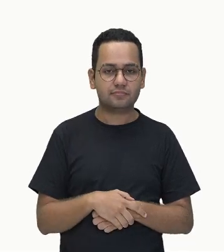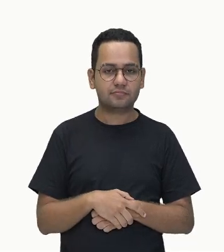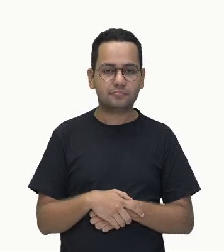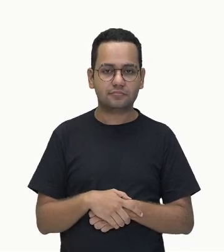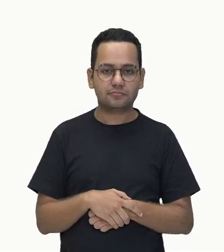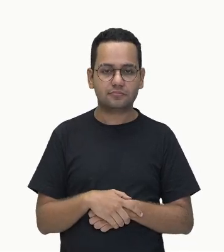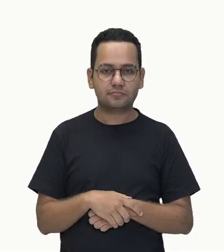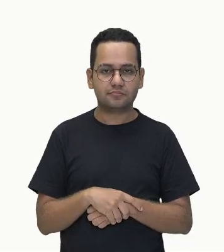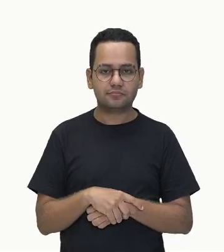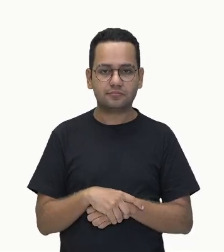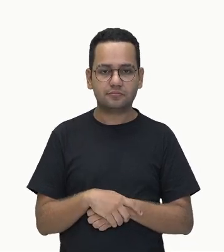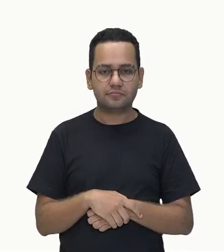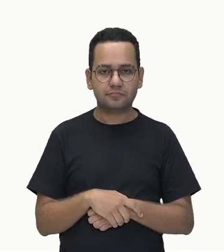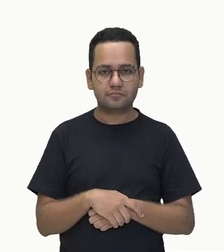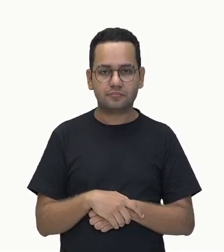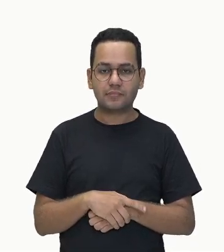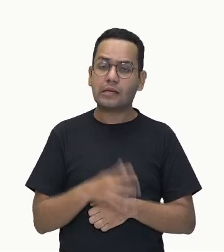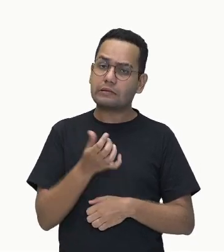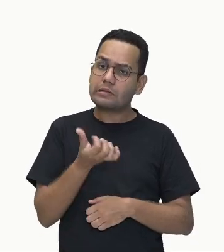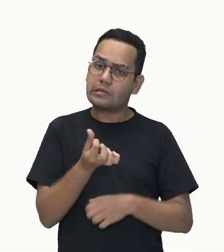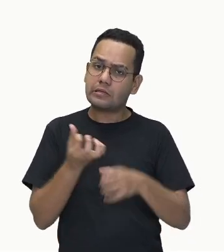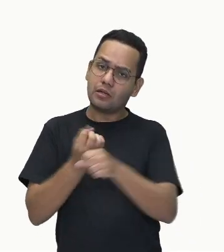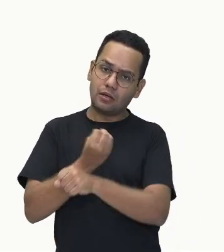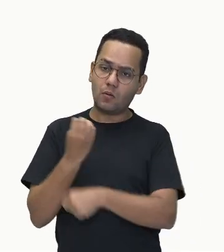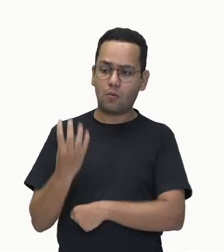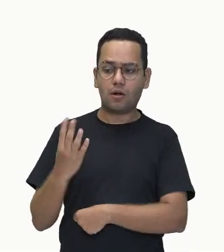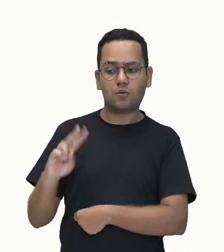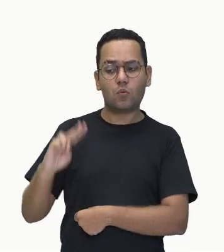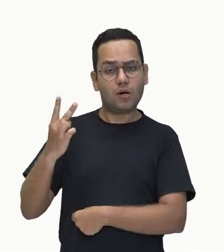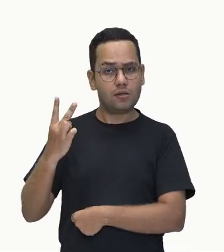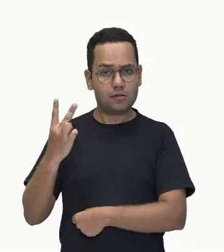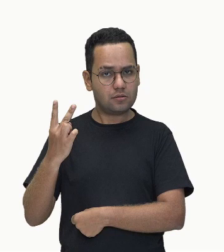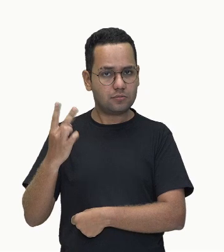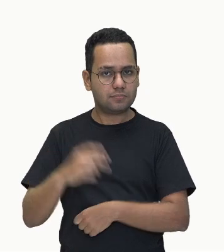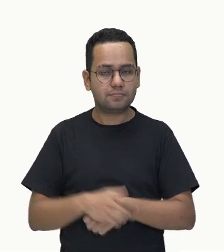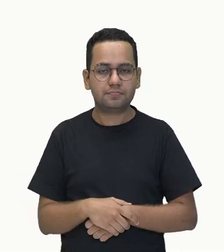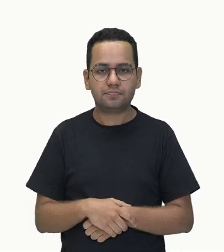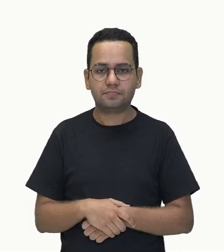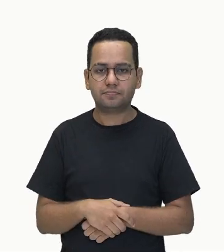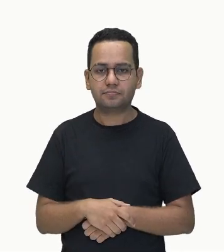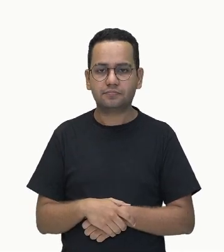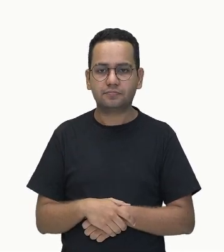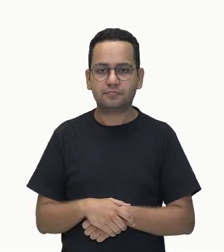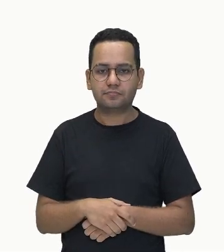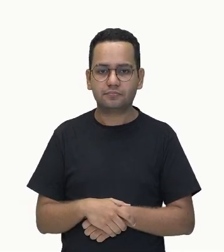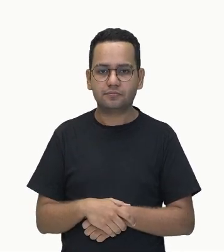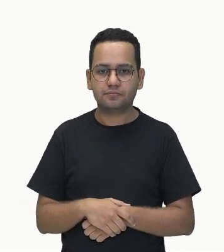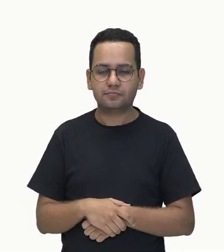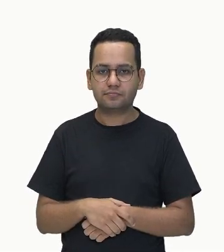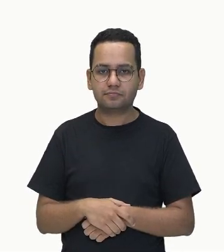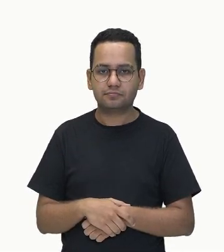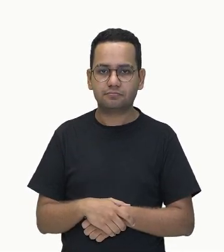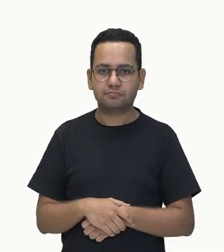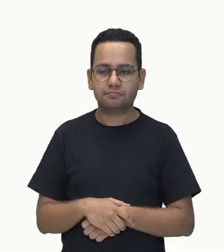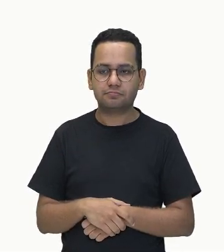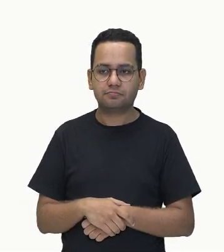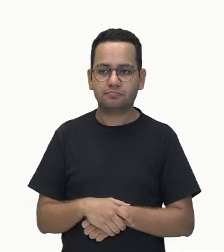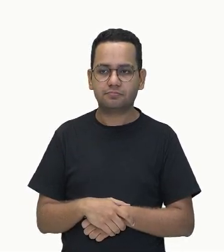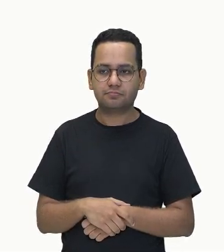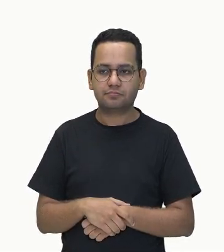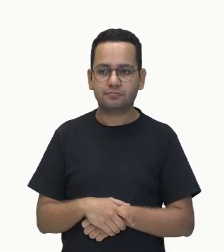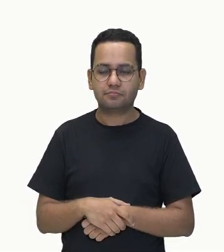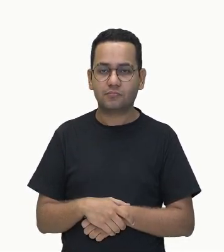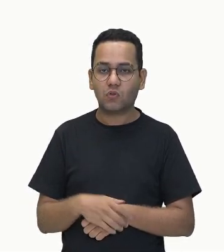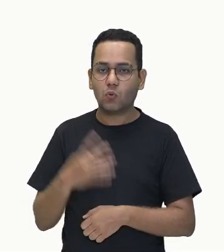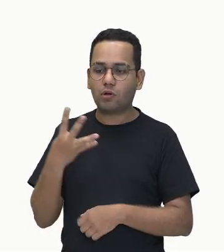tudo bem 16 = 4 qu concorda é ou não é 4 elev